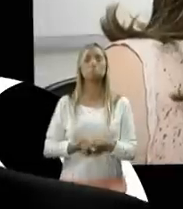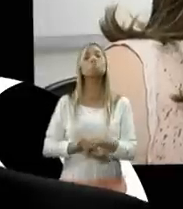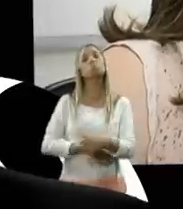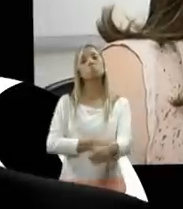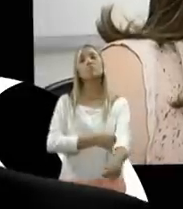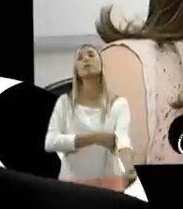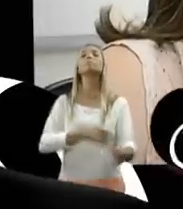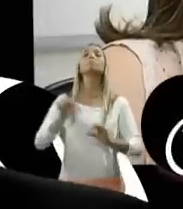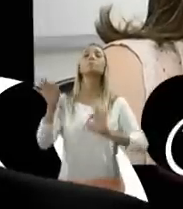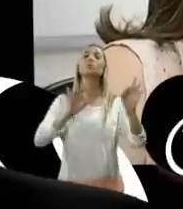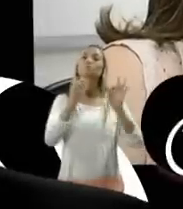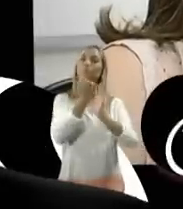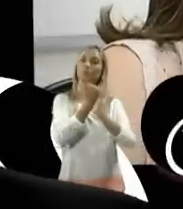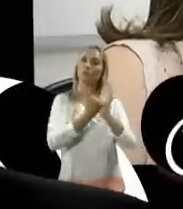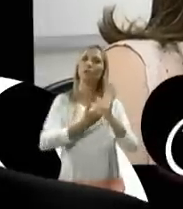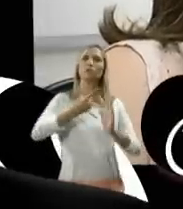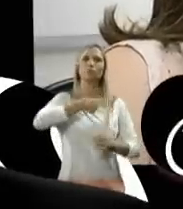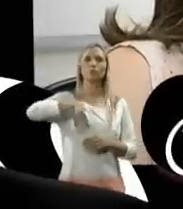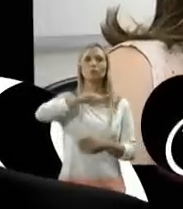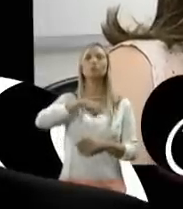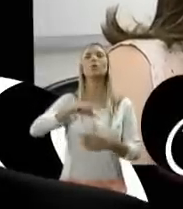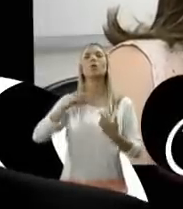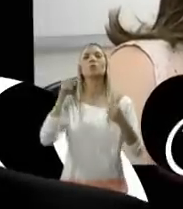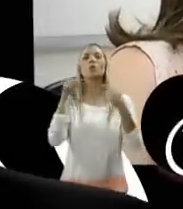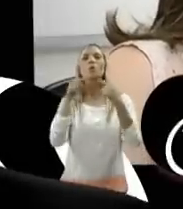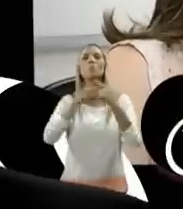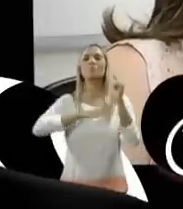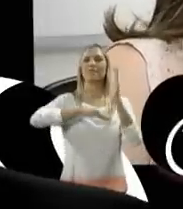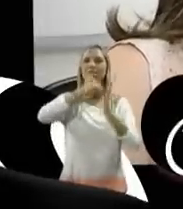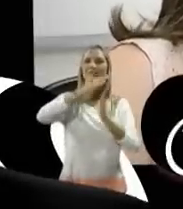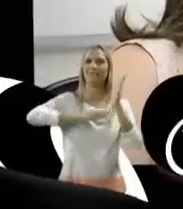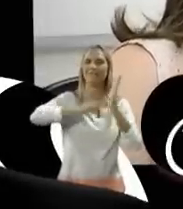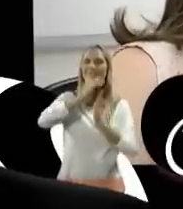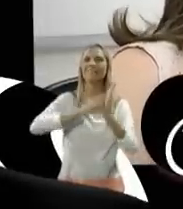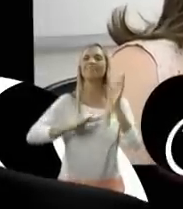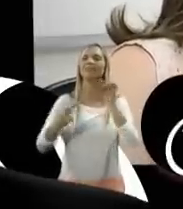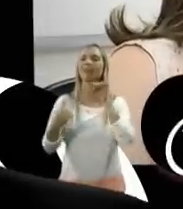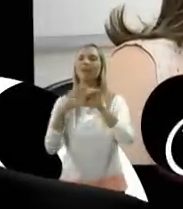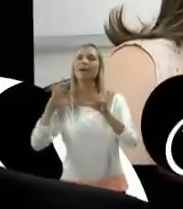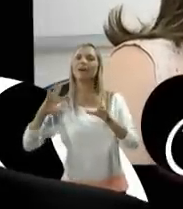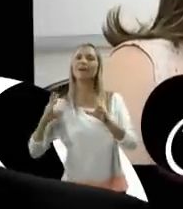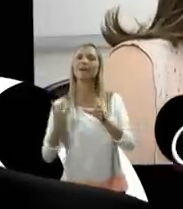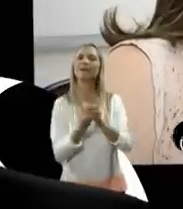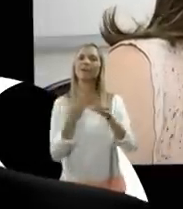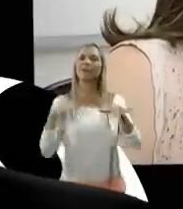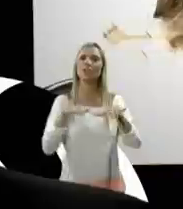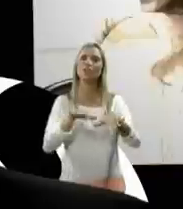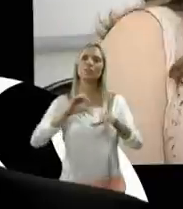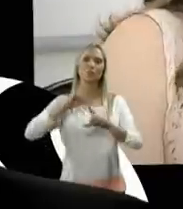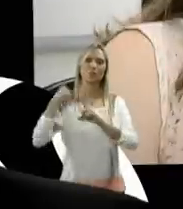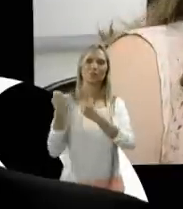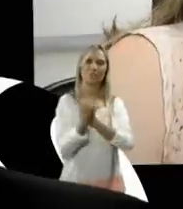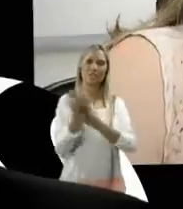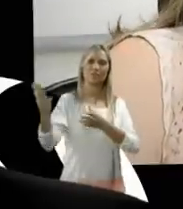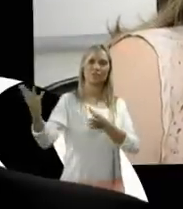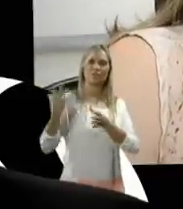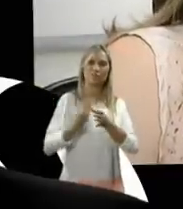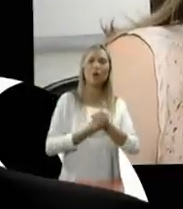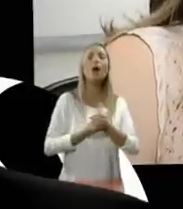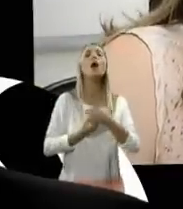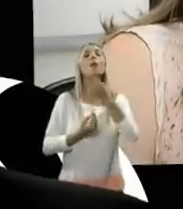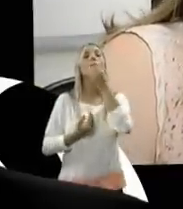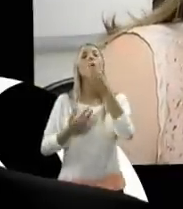Nesse projeto, que é um projeto que nós trabalhamos a arte como uma forma de inclusão social, que seria uma forma de trabalhar